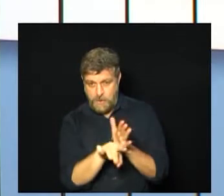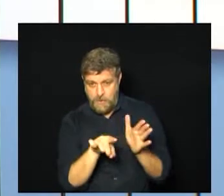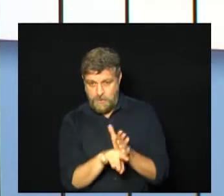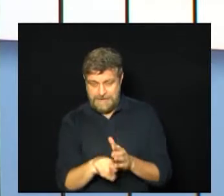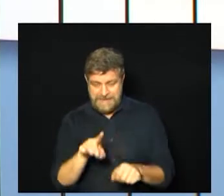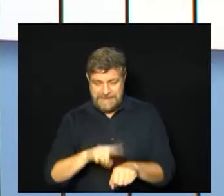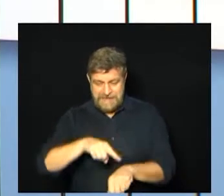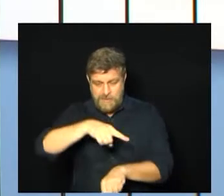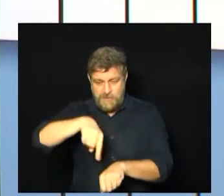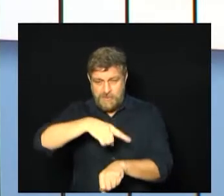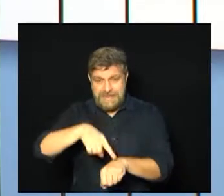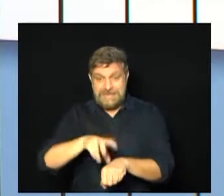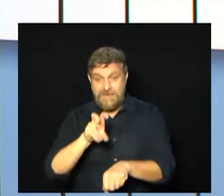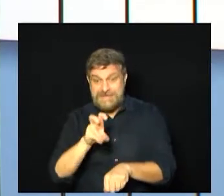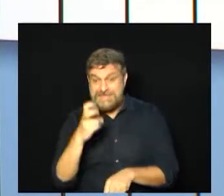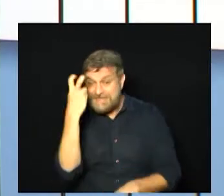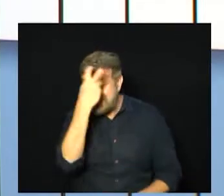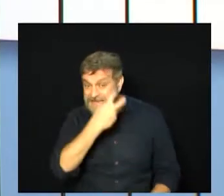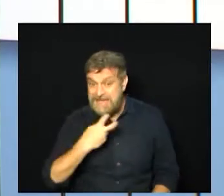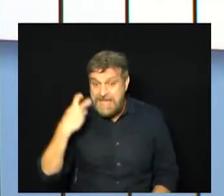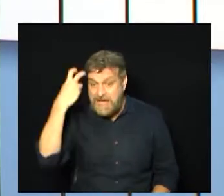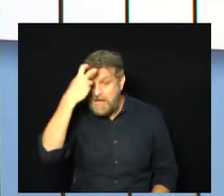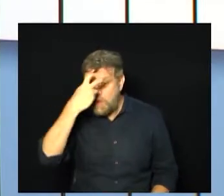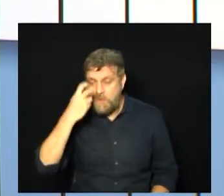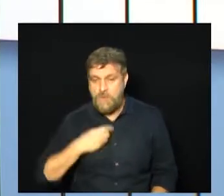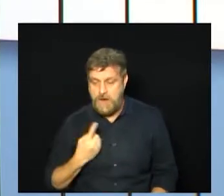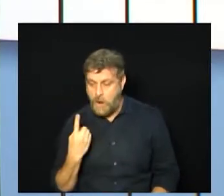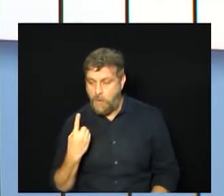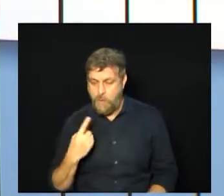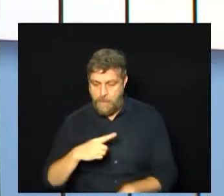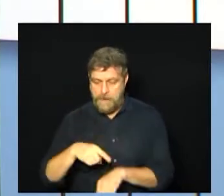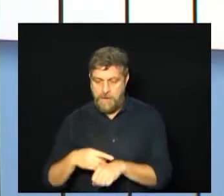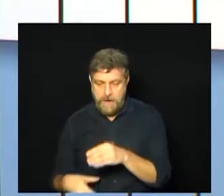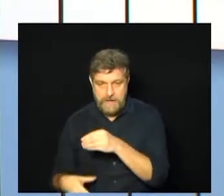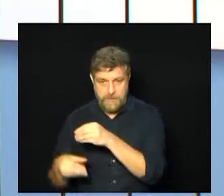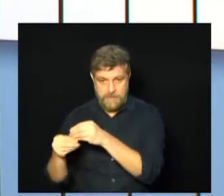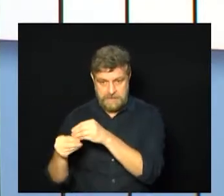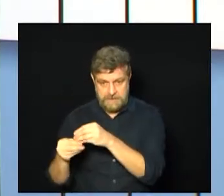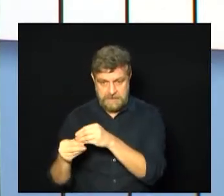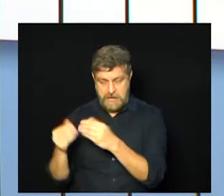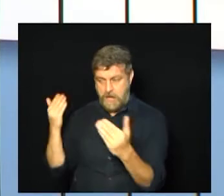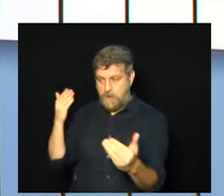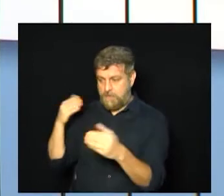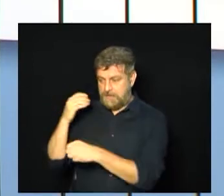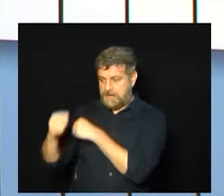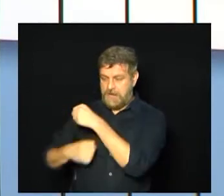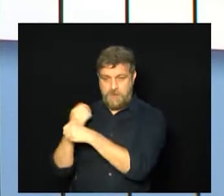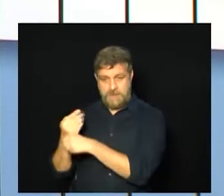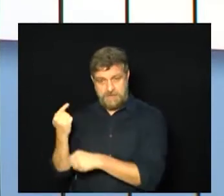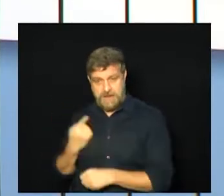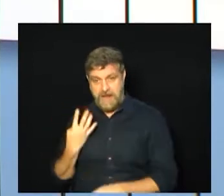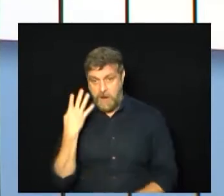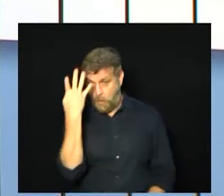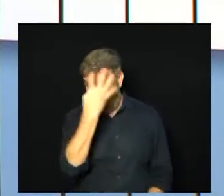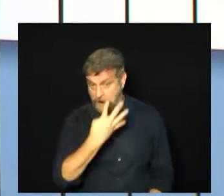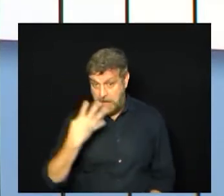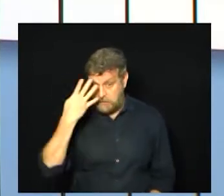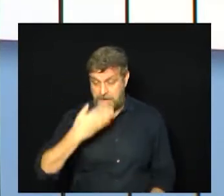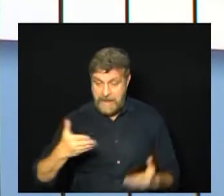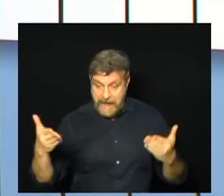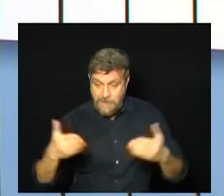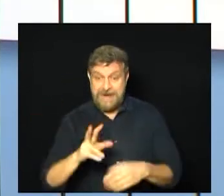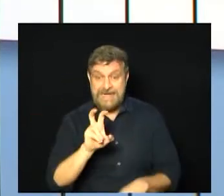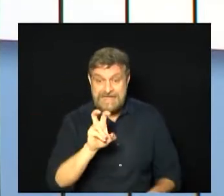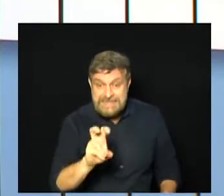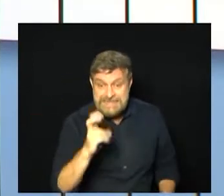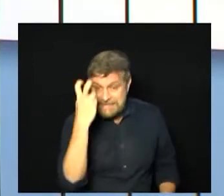duração de 5 horas. É 1 hora a mais que no ano anterior, que a prova foi de 4 horas. Lembrando que